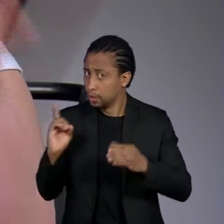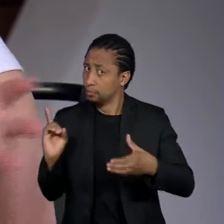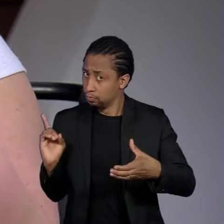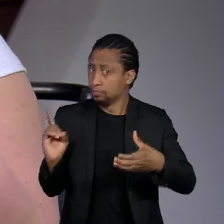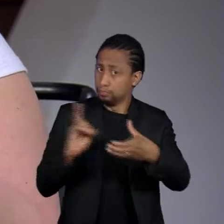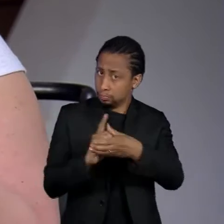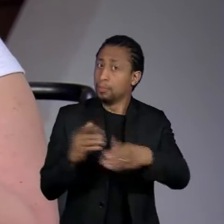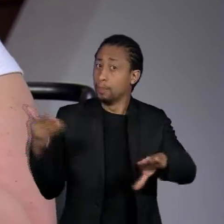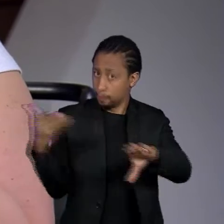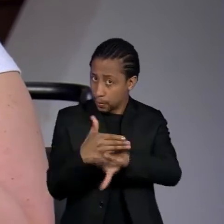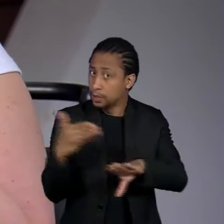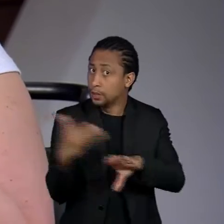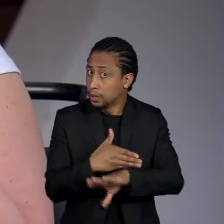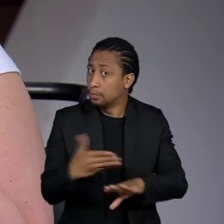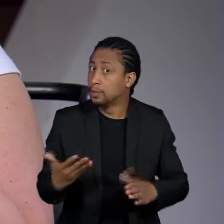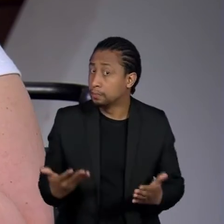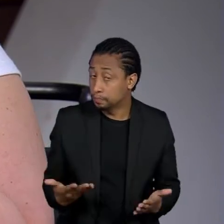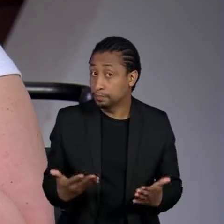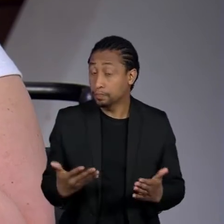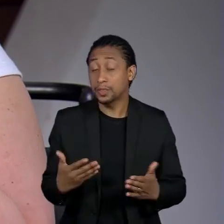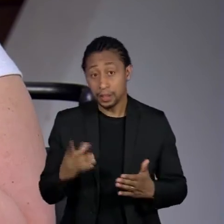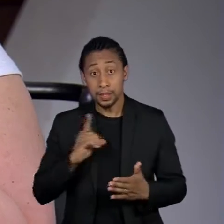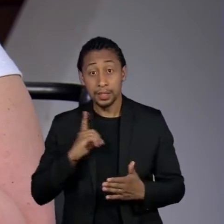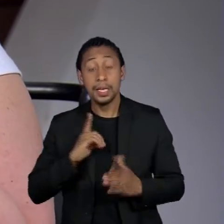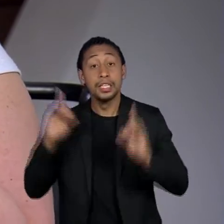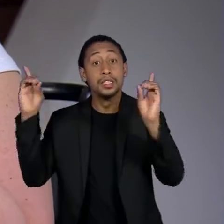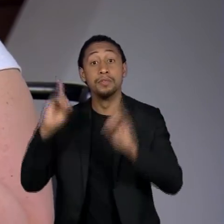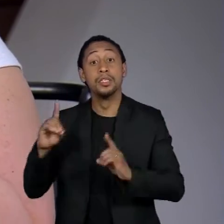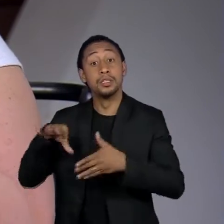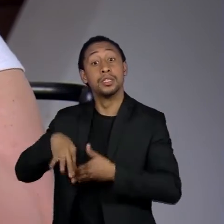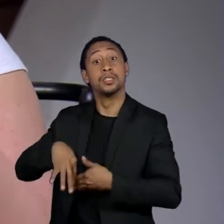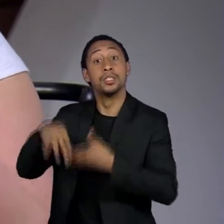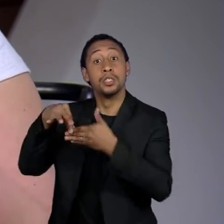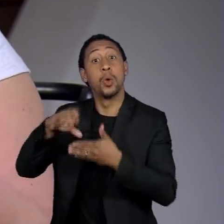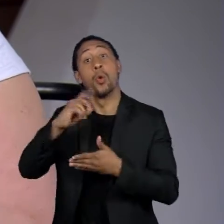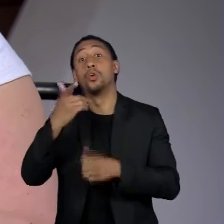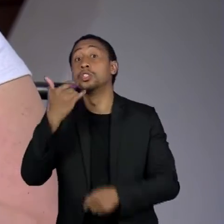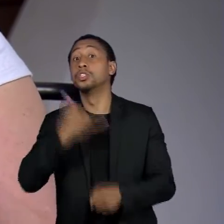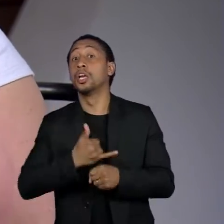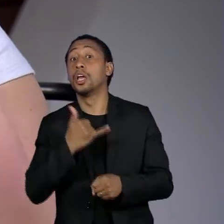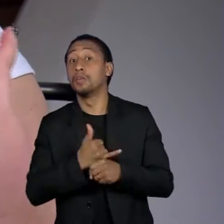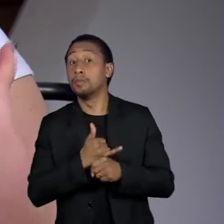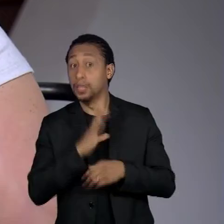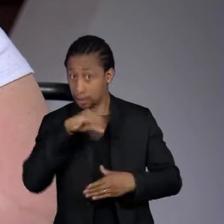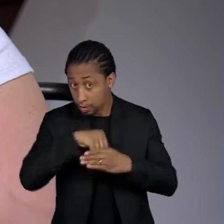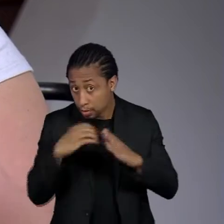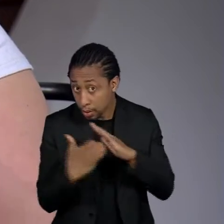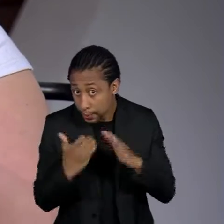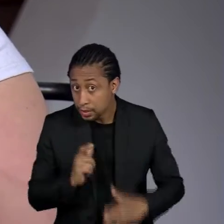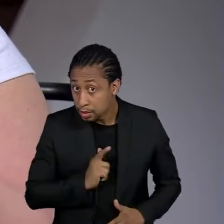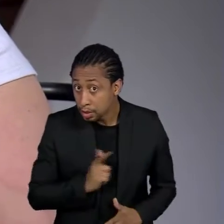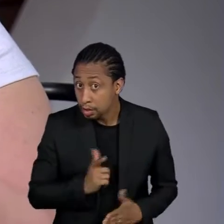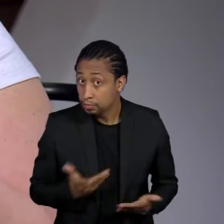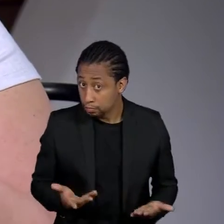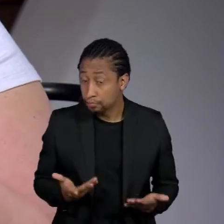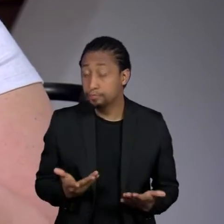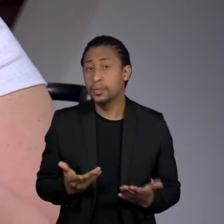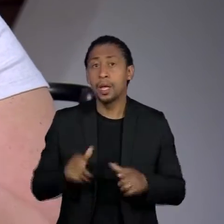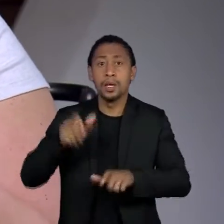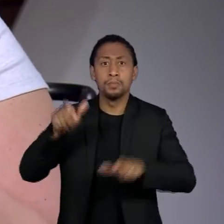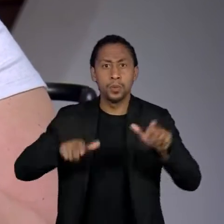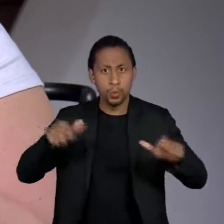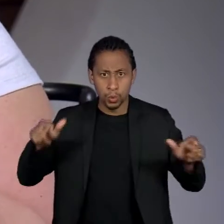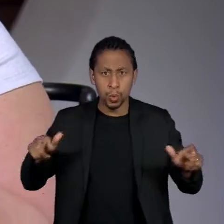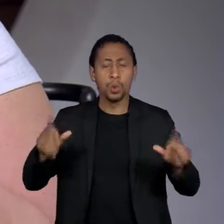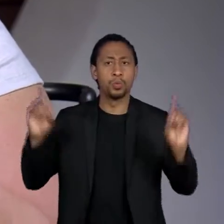com deficiência na posição de liderança e chefia da empresa? O nosso discurso chega nas pessoas com